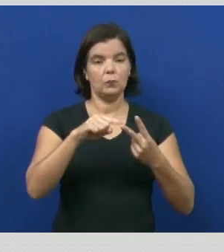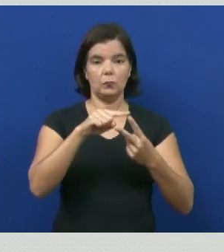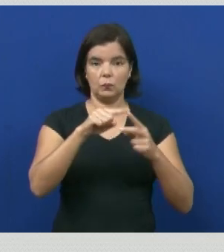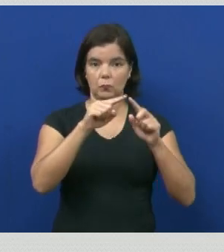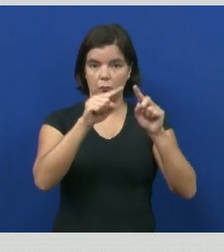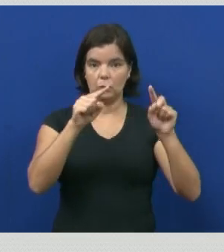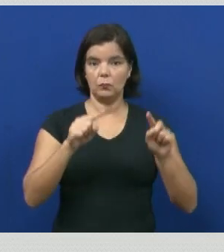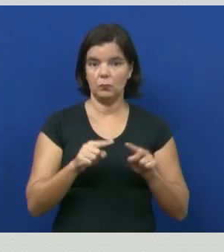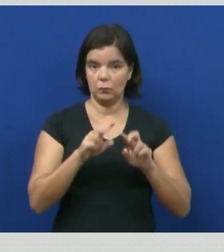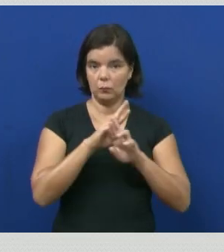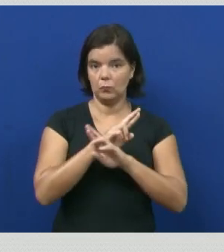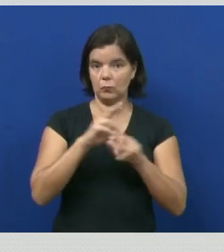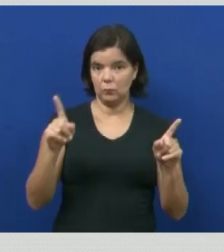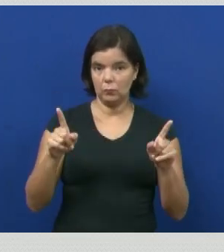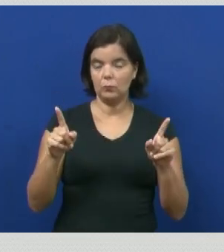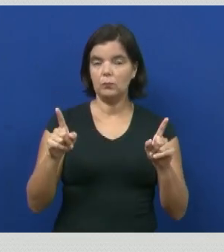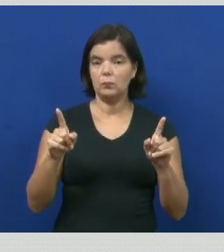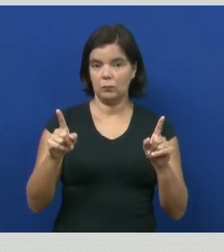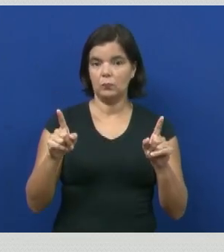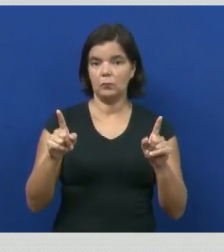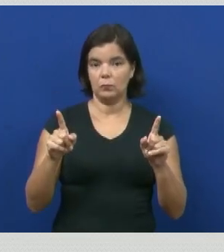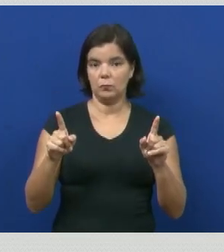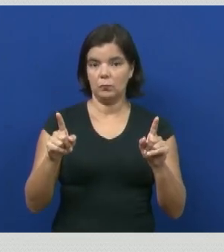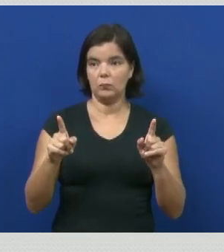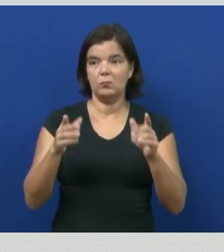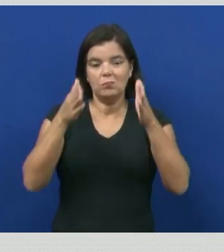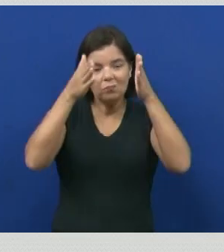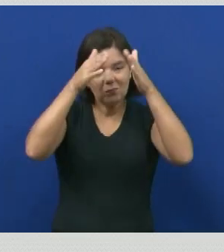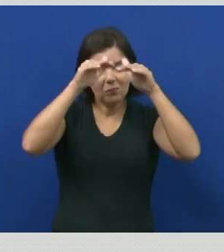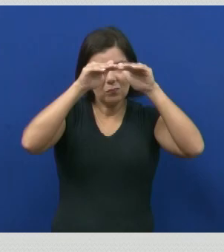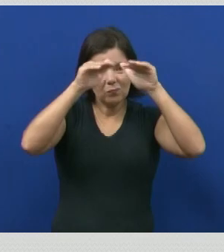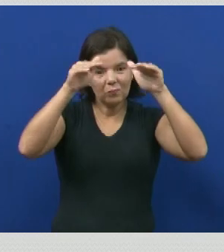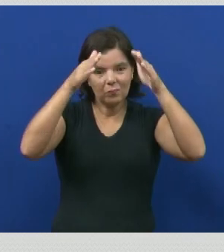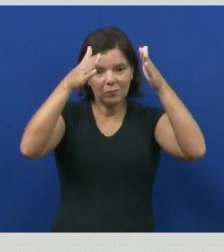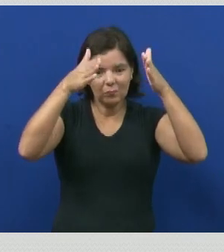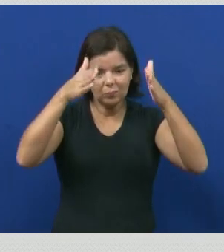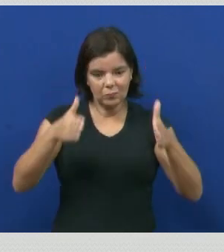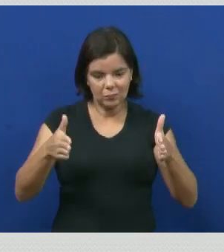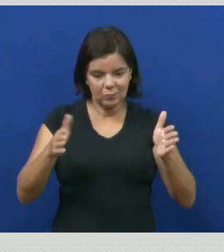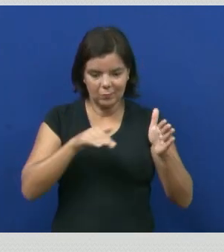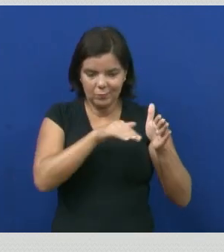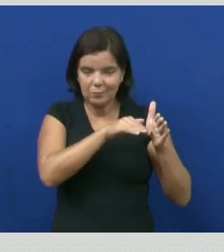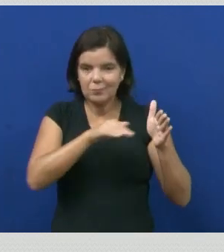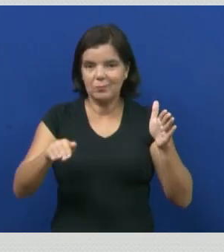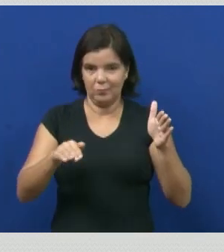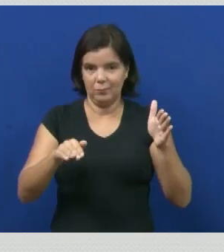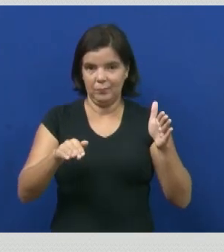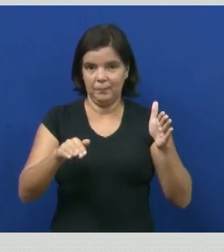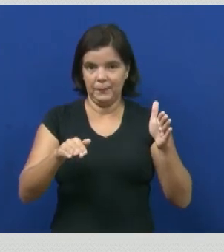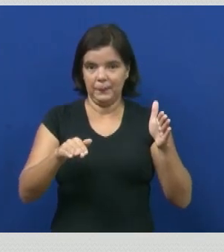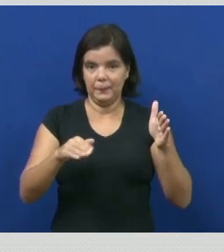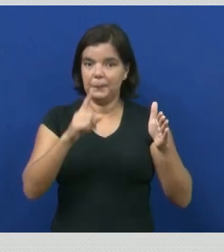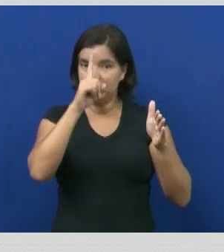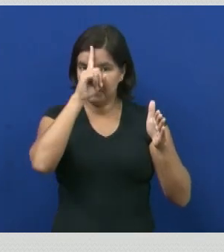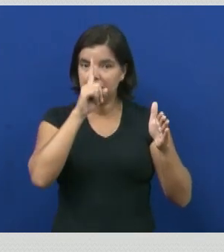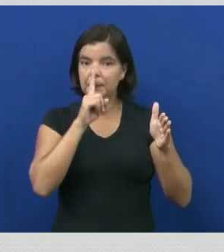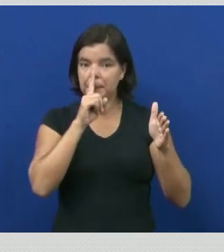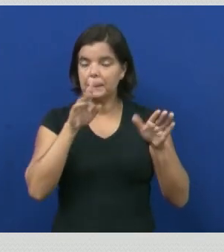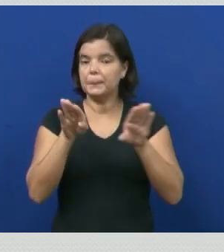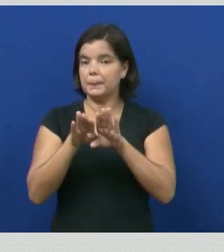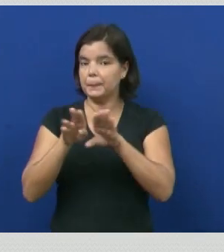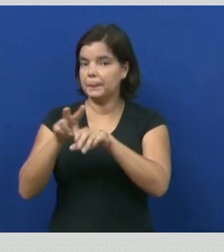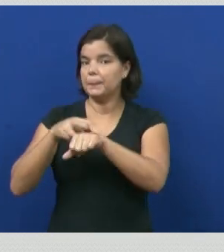opostos paralelos e 2 lados opostos não paralelos, como vemos a seguir nessa imagem amarela e em